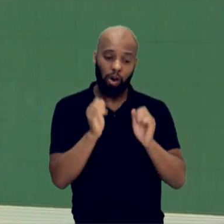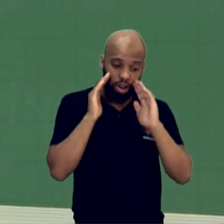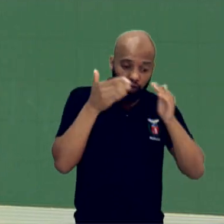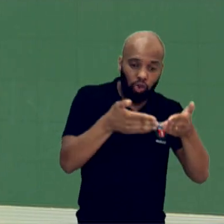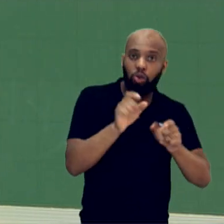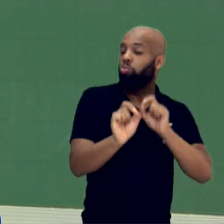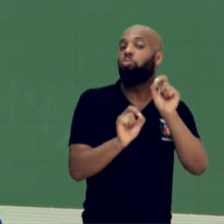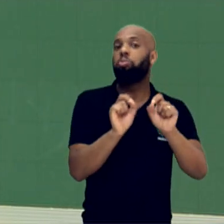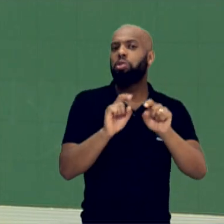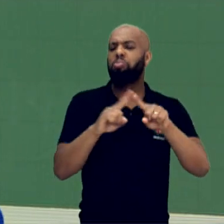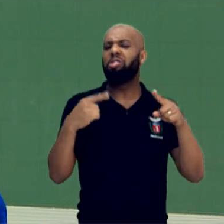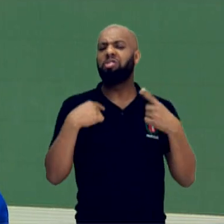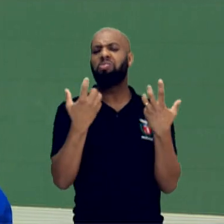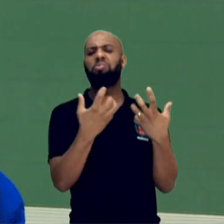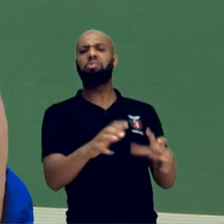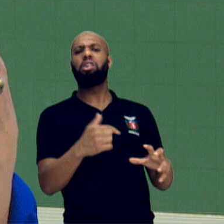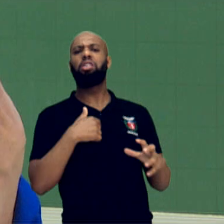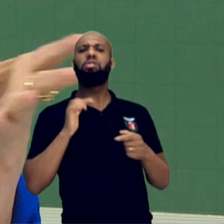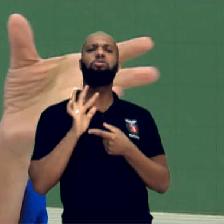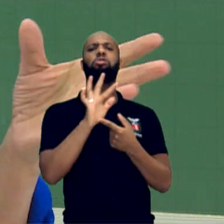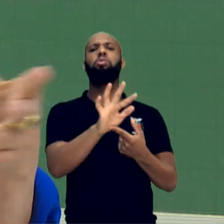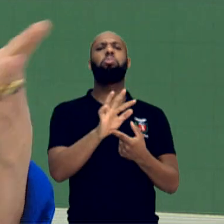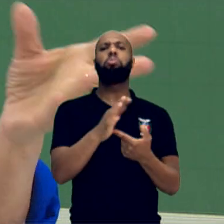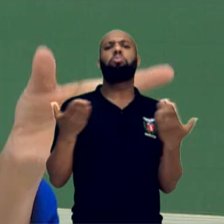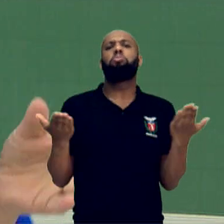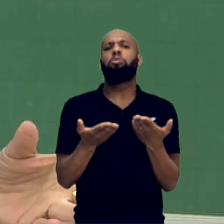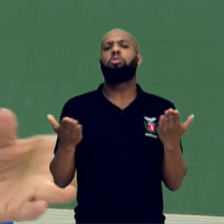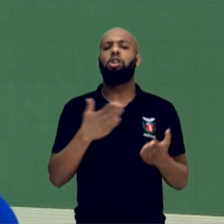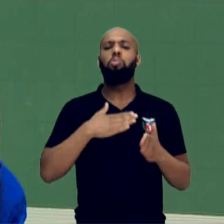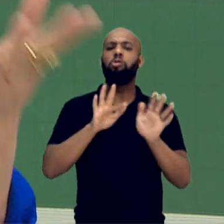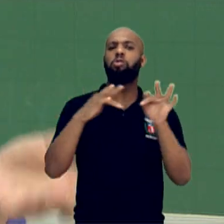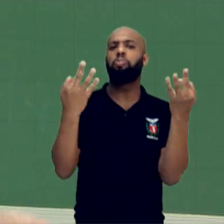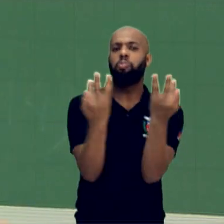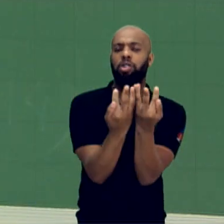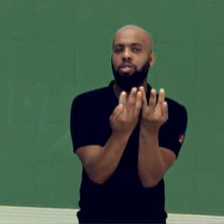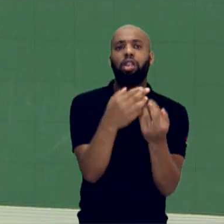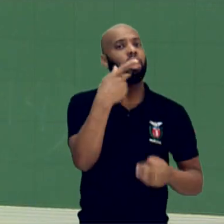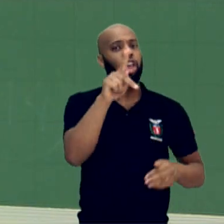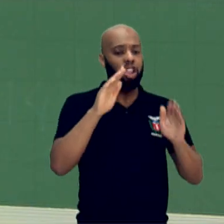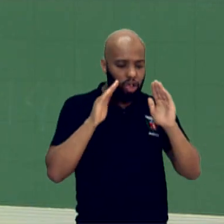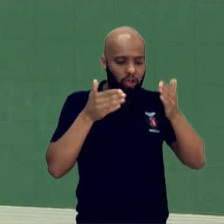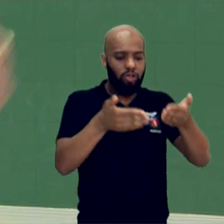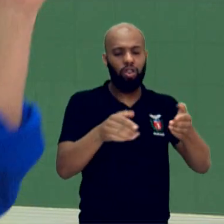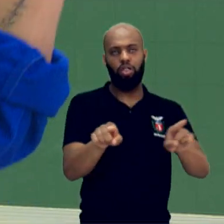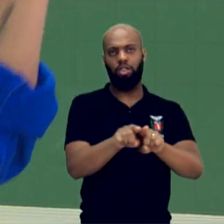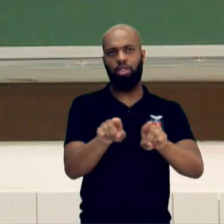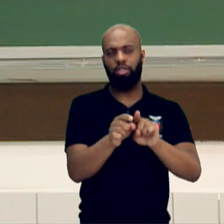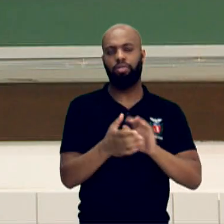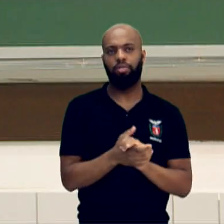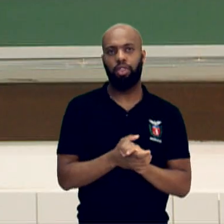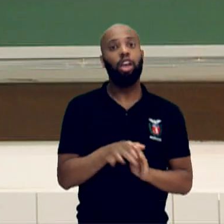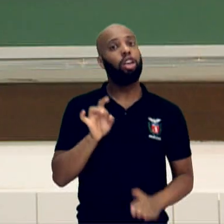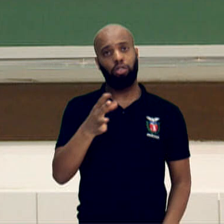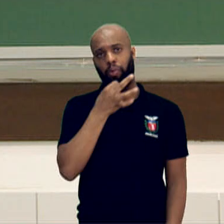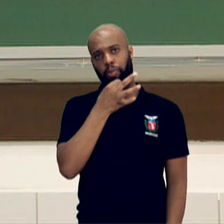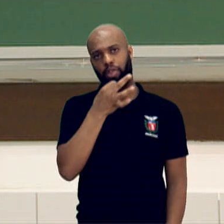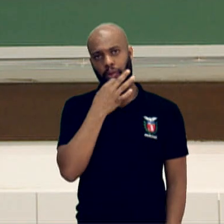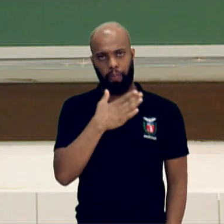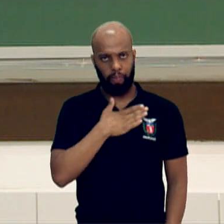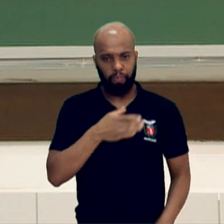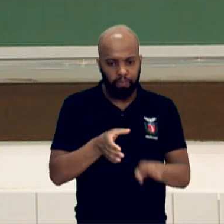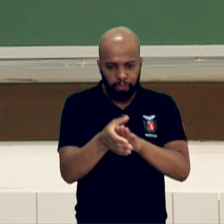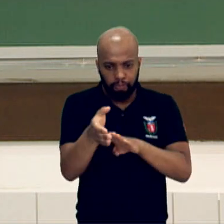público-alvo. Ah, mas eu não vou fazer isso, eu vou apresentar aqui para minha família. É o seu público-alvo também. Isso aqui é uma sugestão para